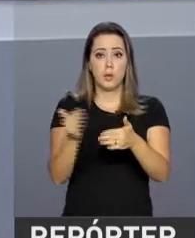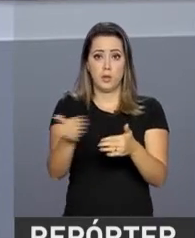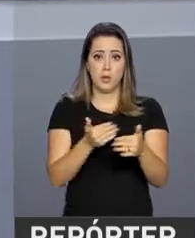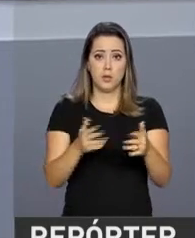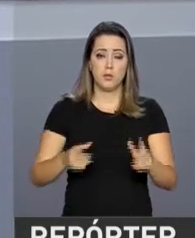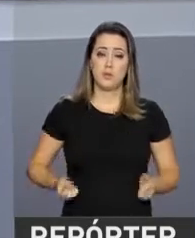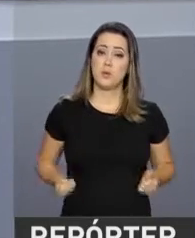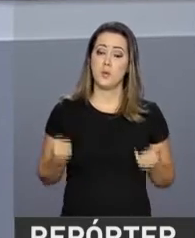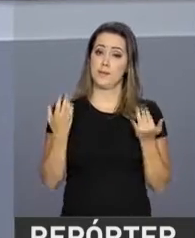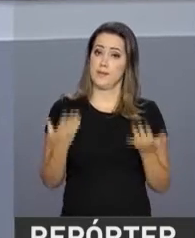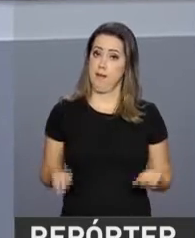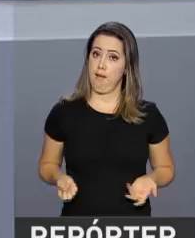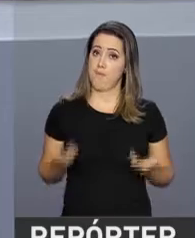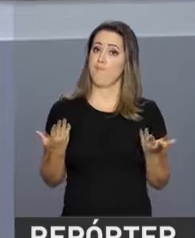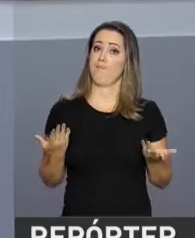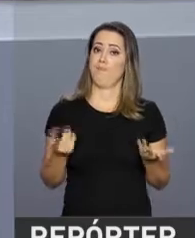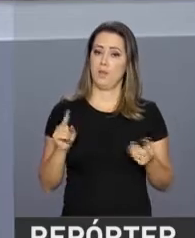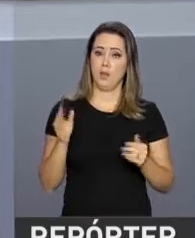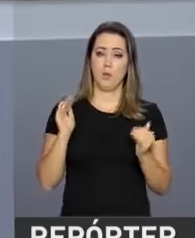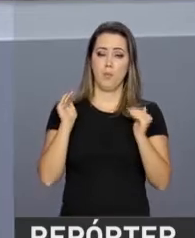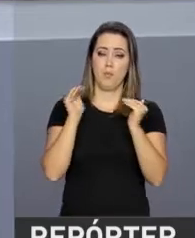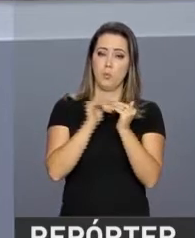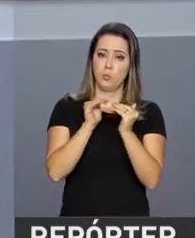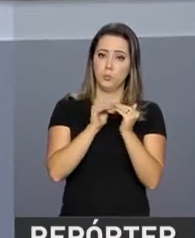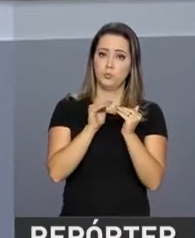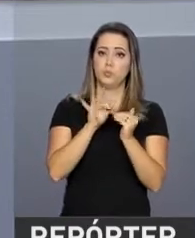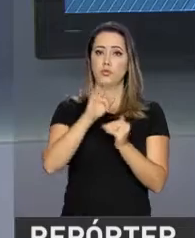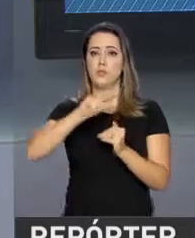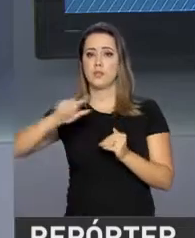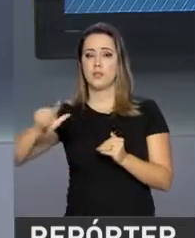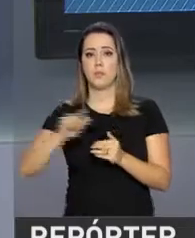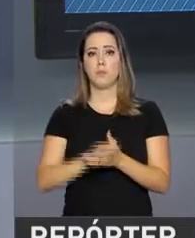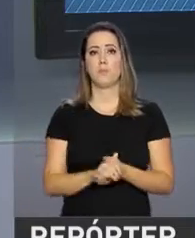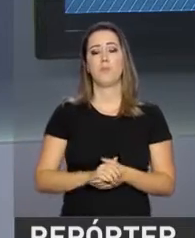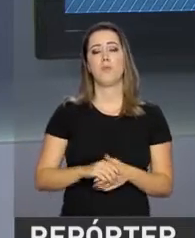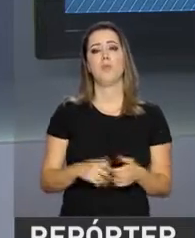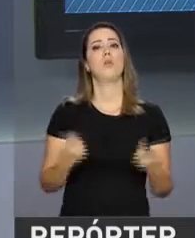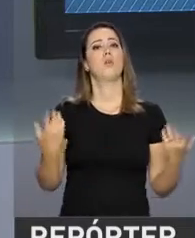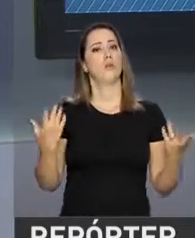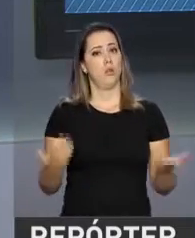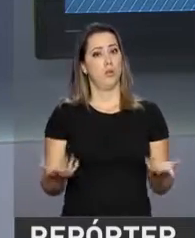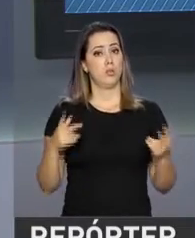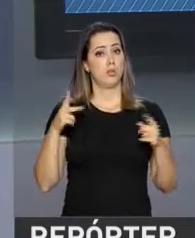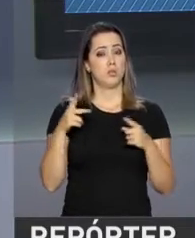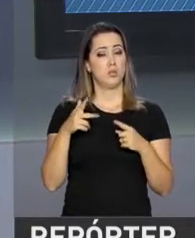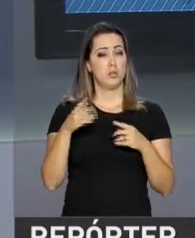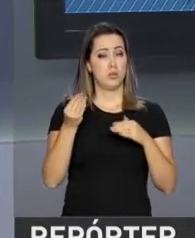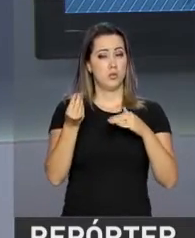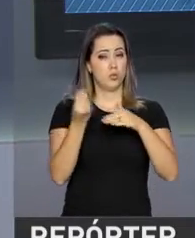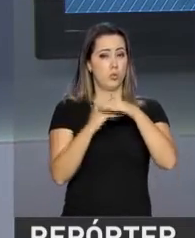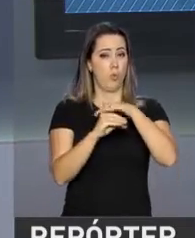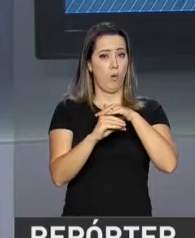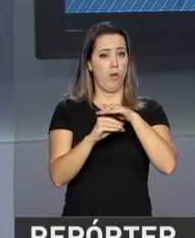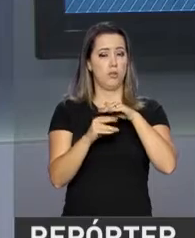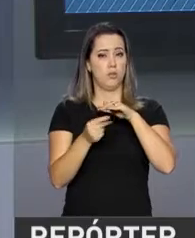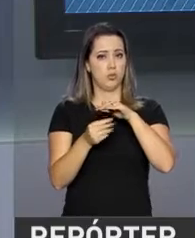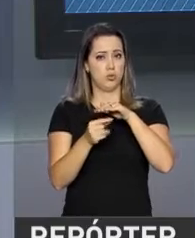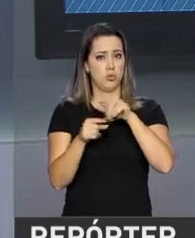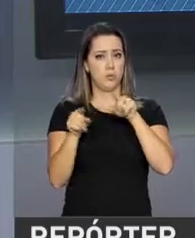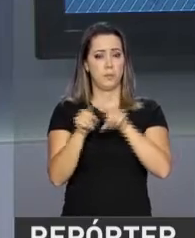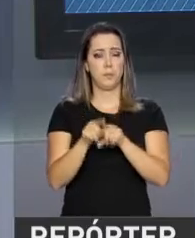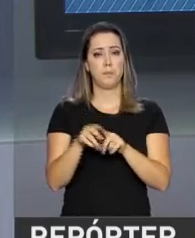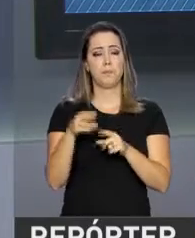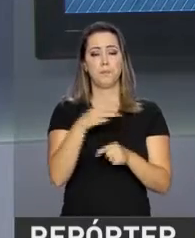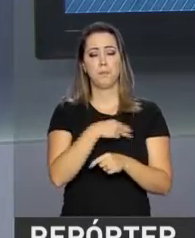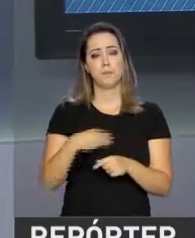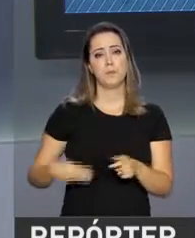as despesas e, com isso, cumprir a meta fiscal. E ainda sobre esse contingenciamento, o ministro Henrique Meirelles falou que